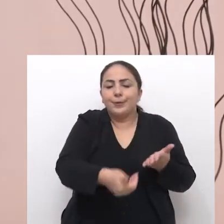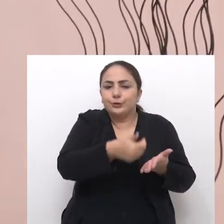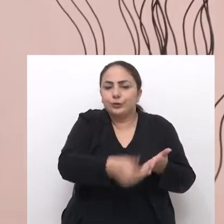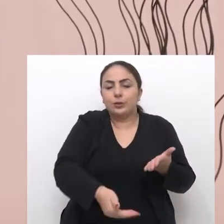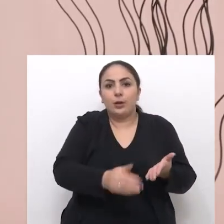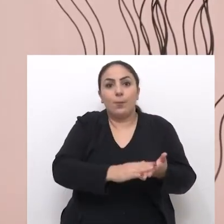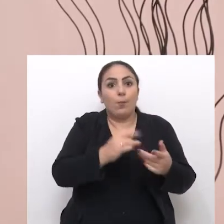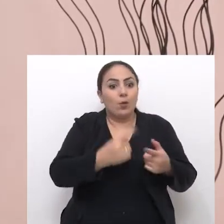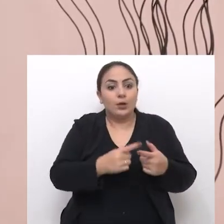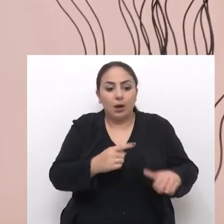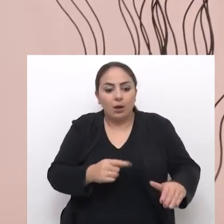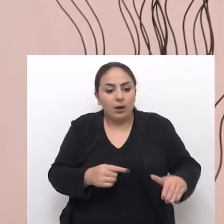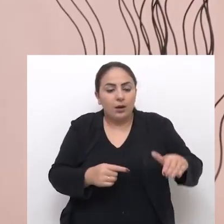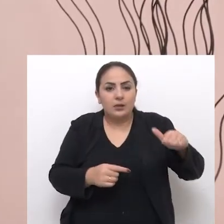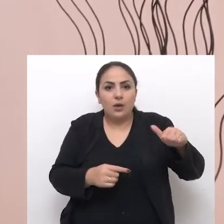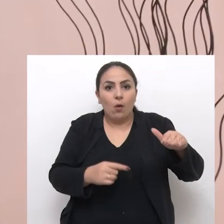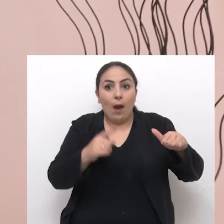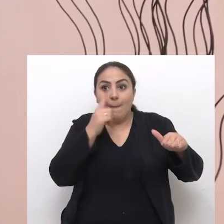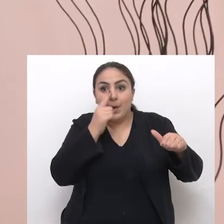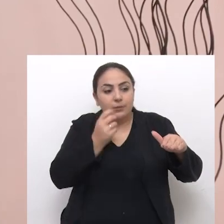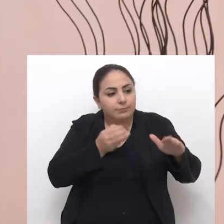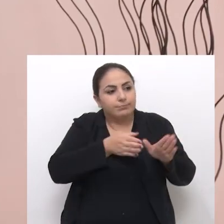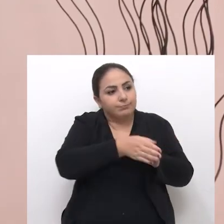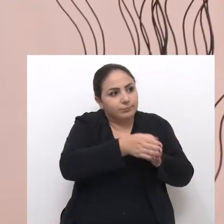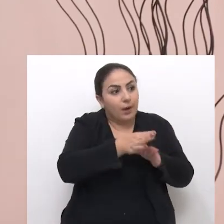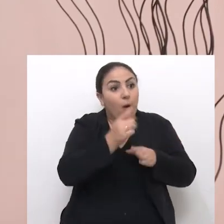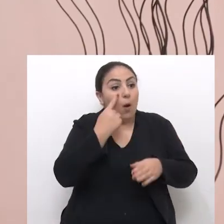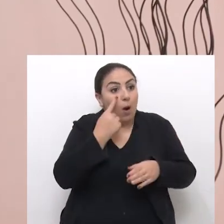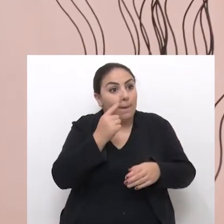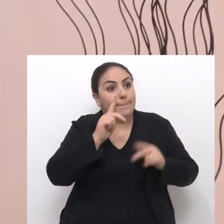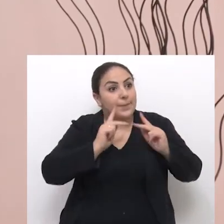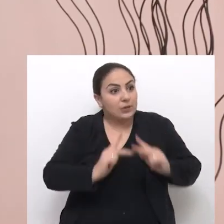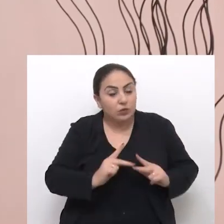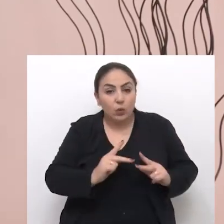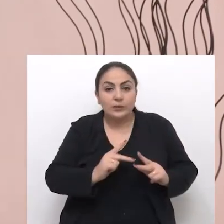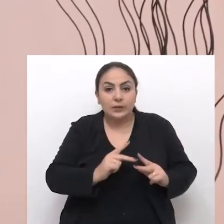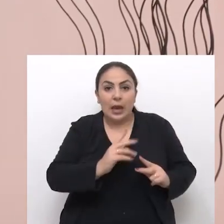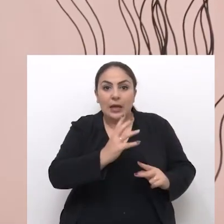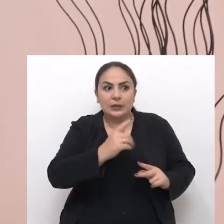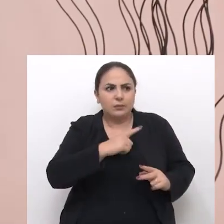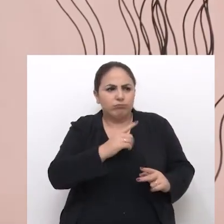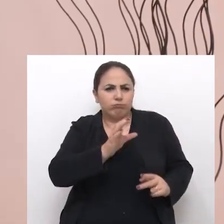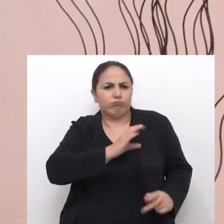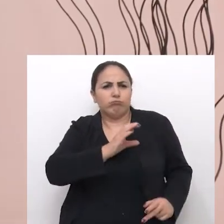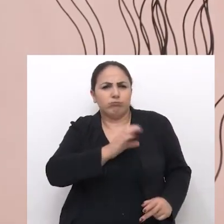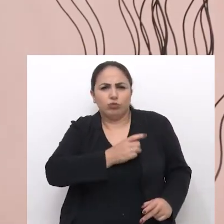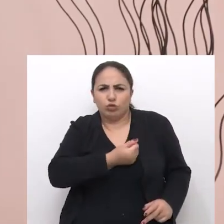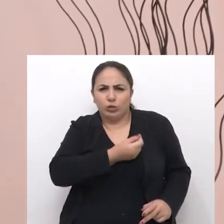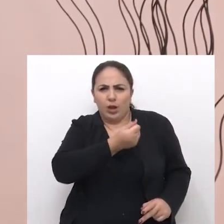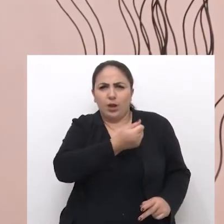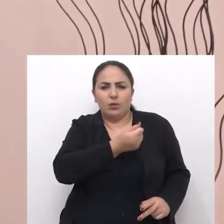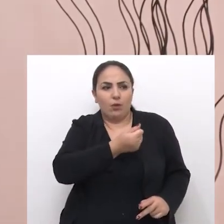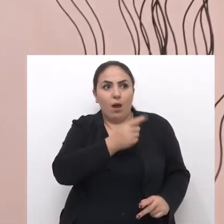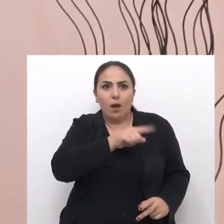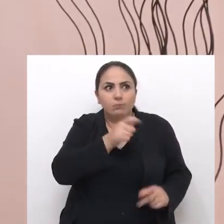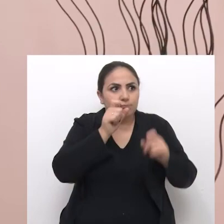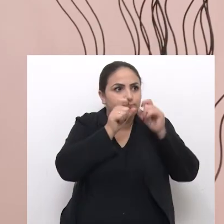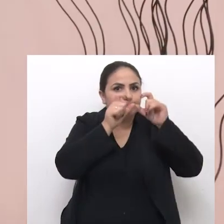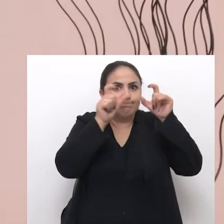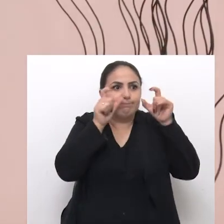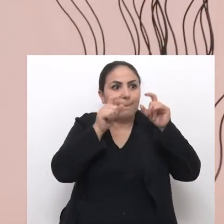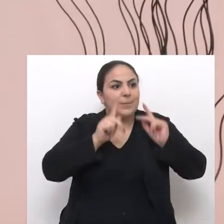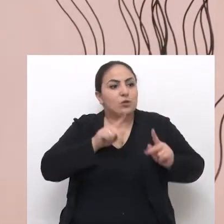Porque ele cresceu ouvindo da mãe que pessoas que ganham dinheiro são gananciosas, são pessoas más.